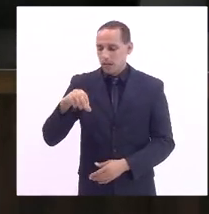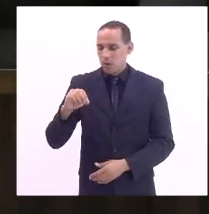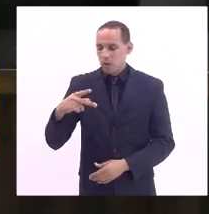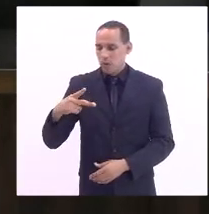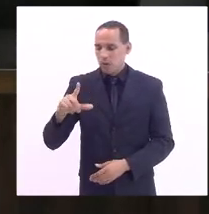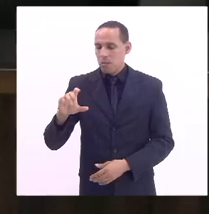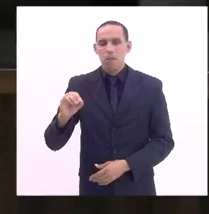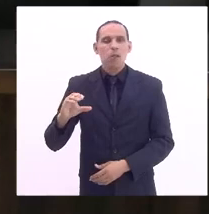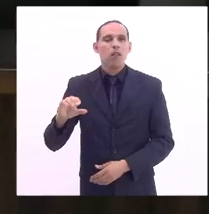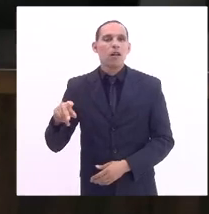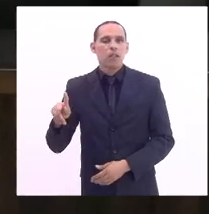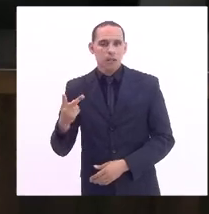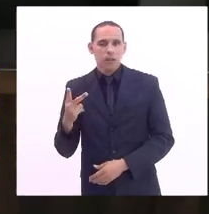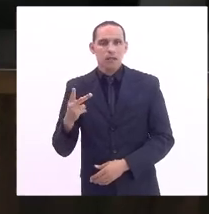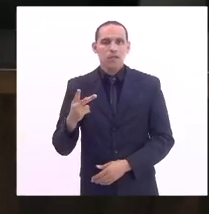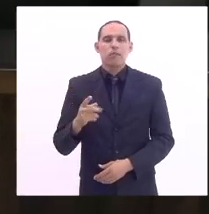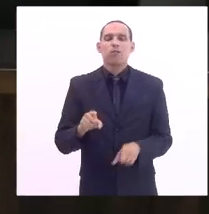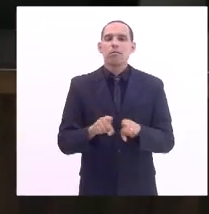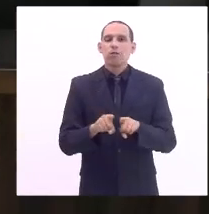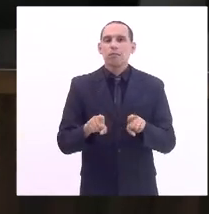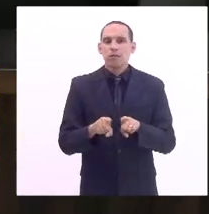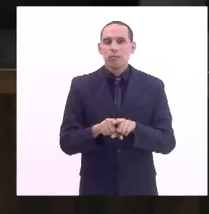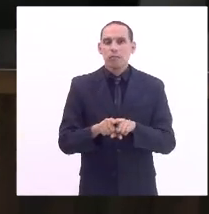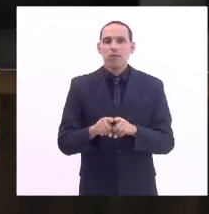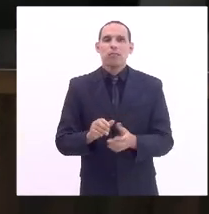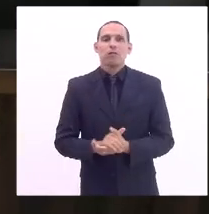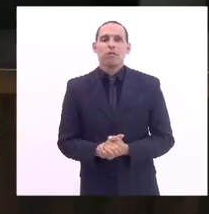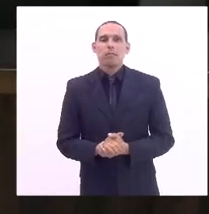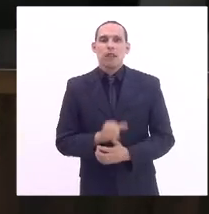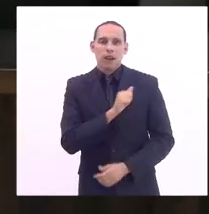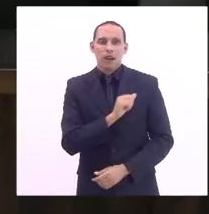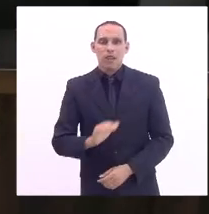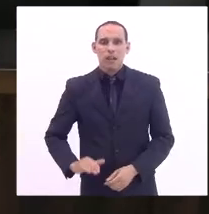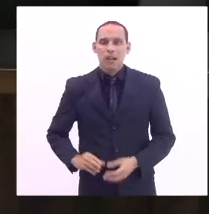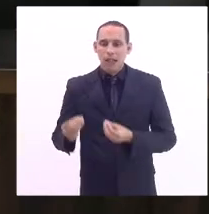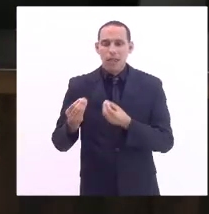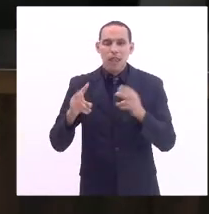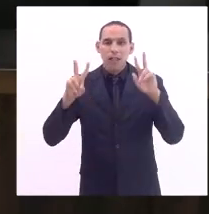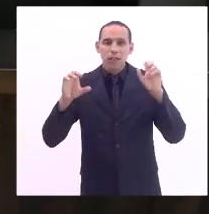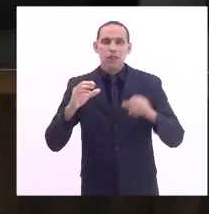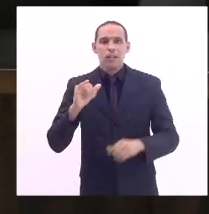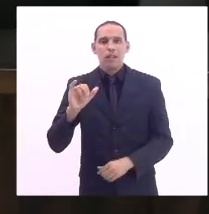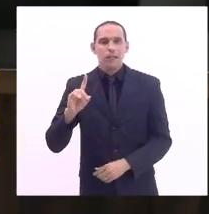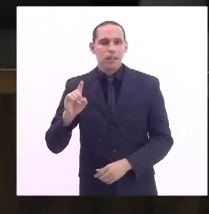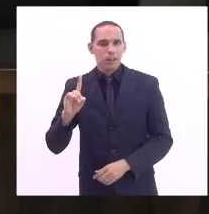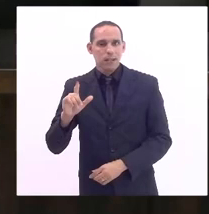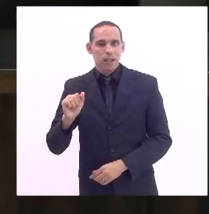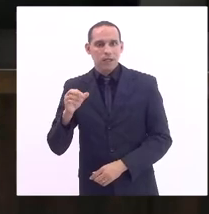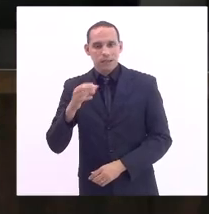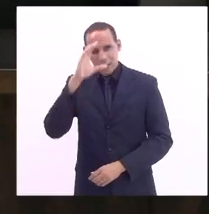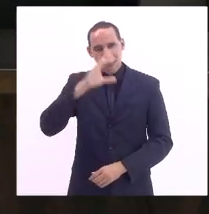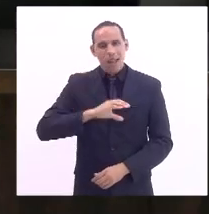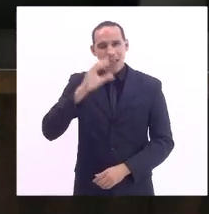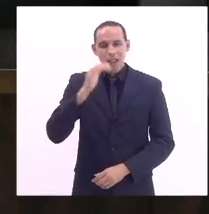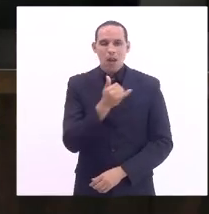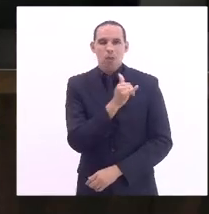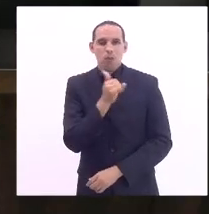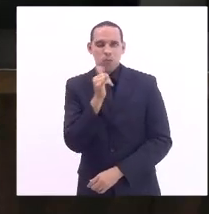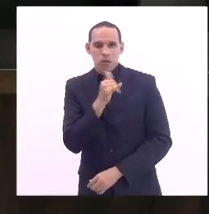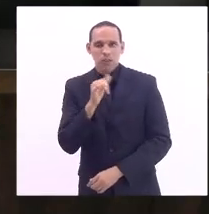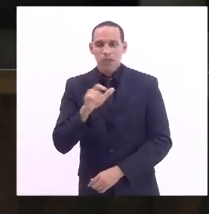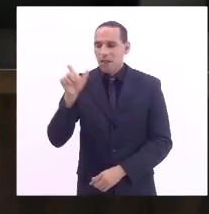André Siciliano. Concede o título de cidadão fluminense do Estado do Rio de Janeiro ao excelentíssimo senhor Jorge Daniel de